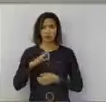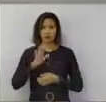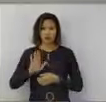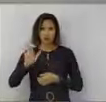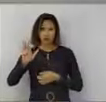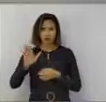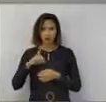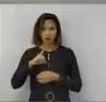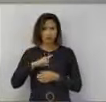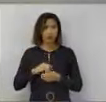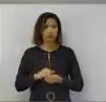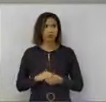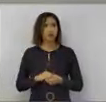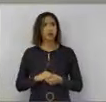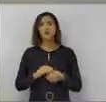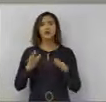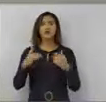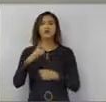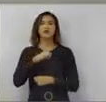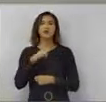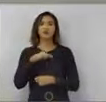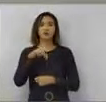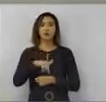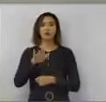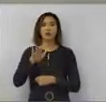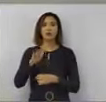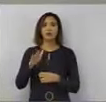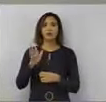Ok, então eu tenho aqui já em mãos